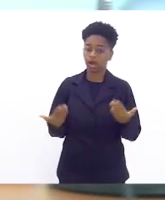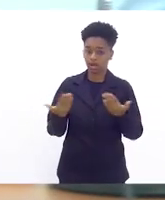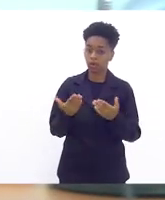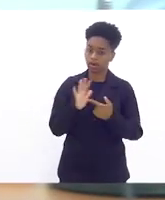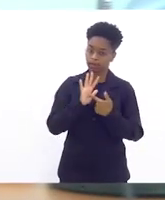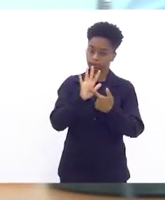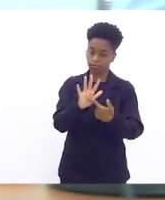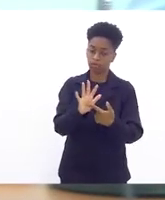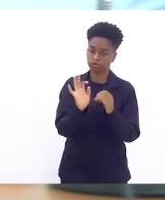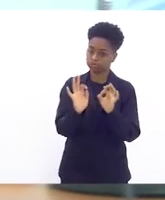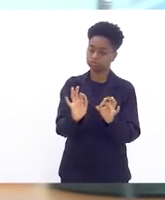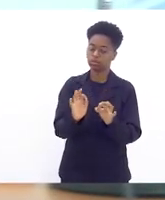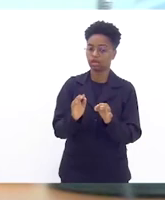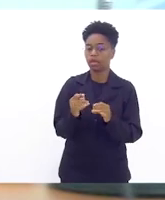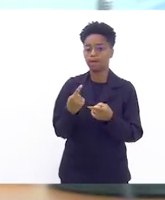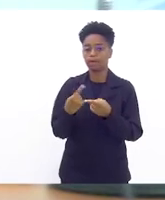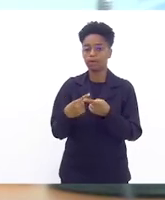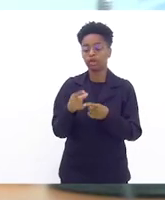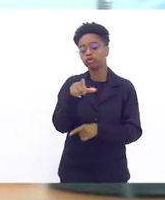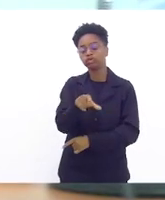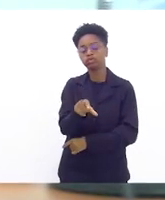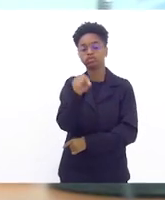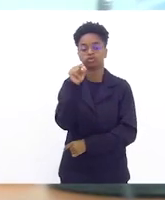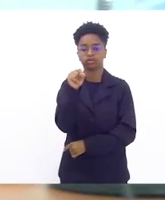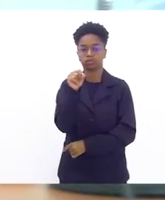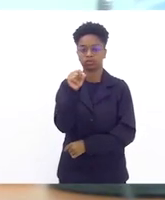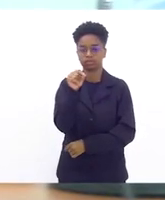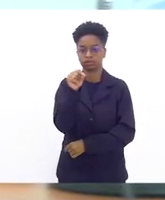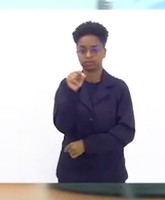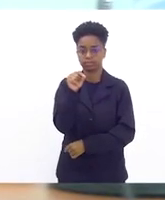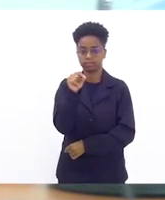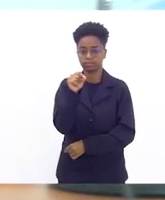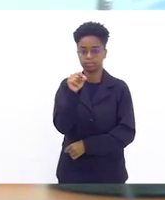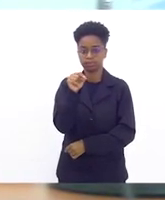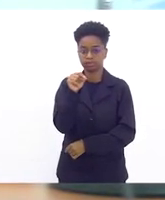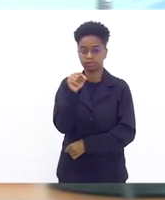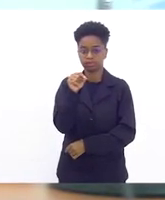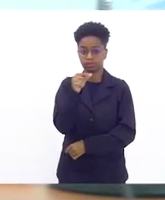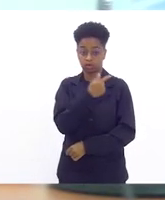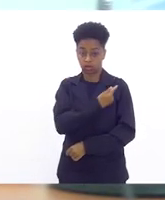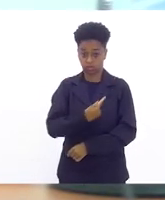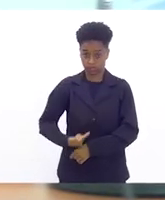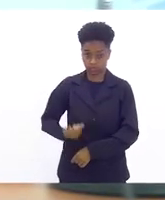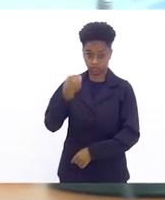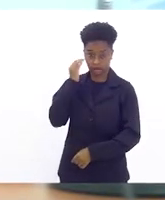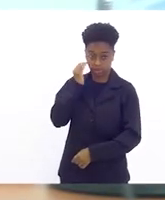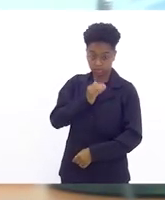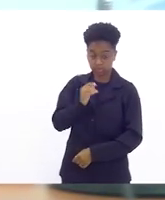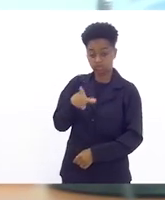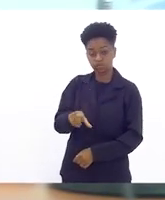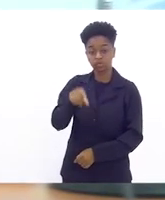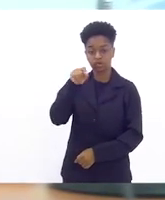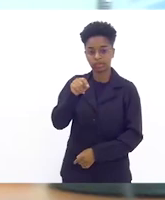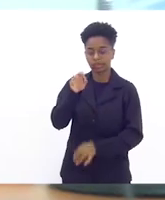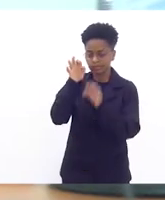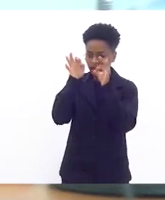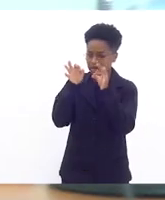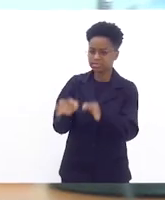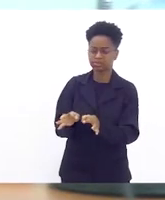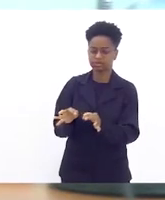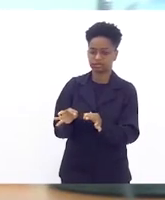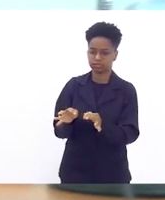essa demonstração a medida que escolheu o governador Cláudio Castro escolheu exatamente